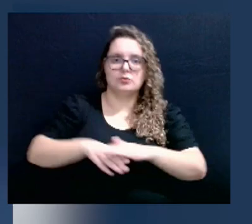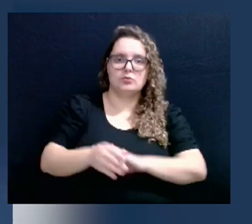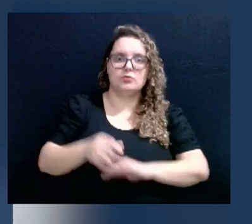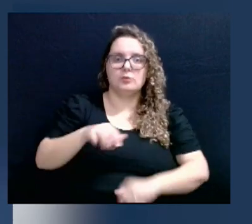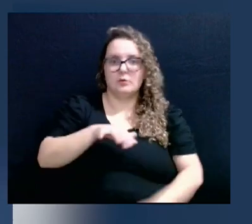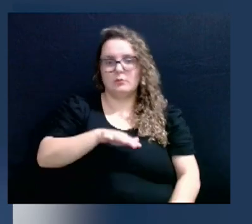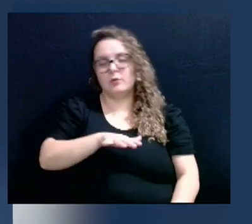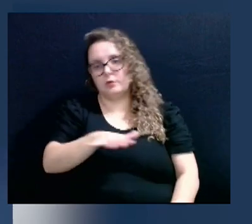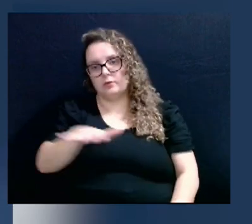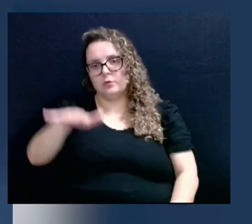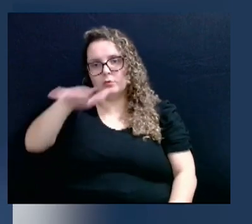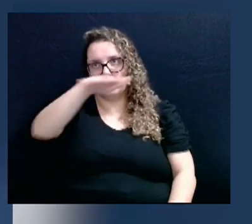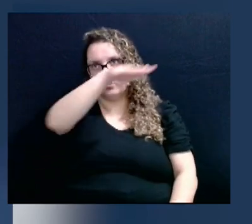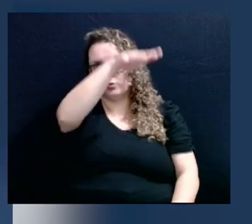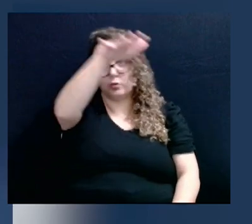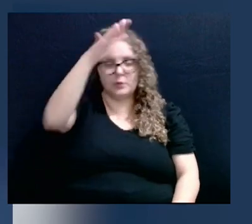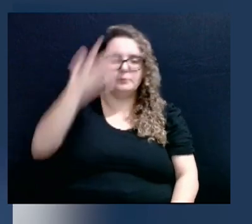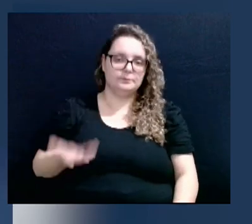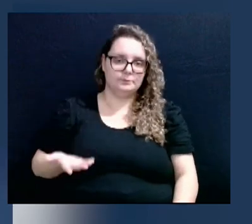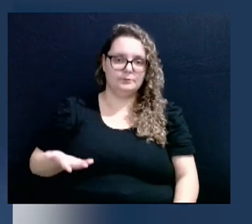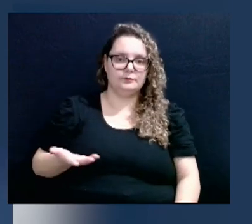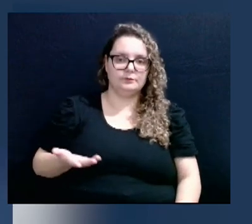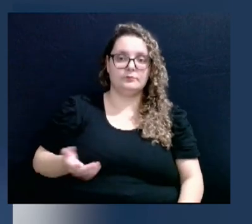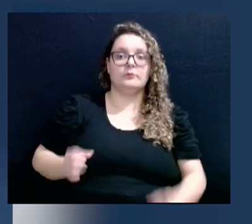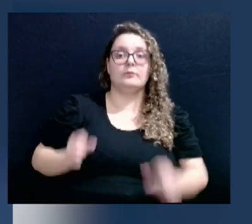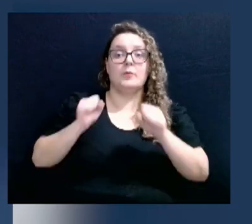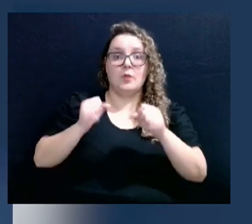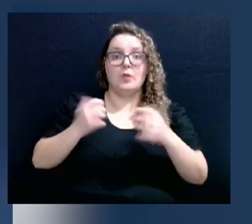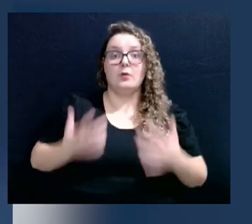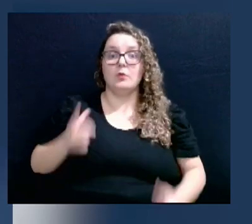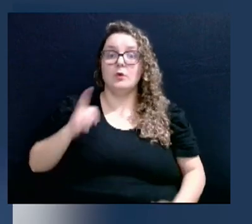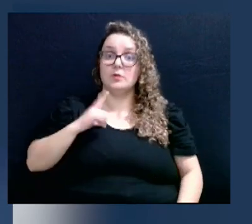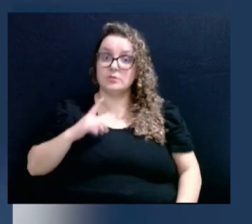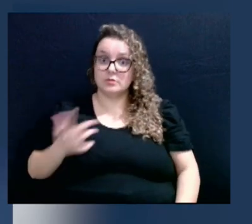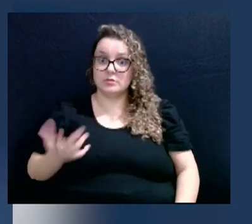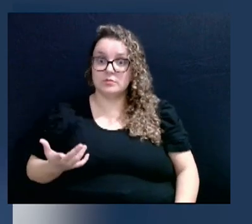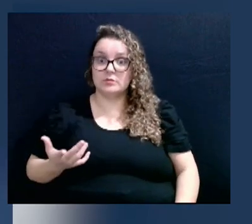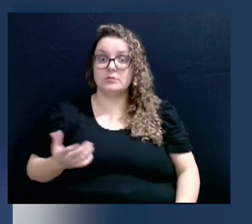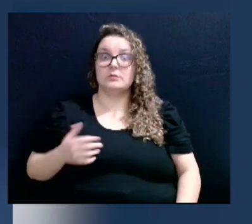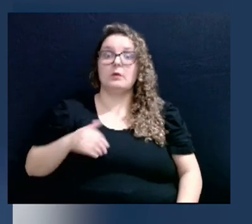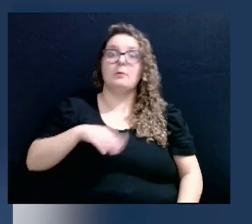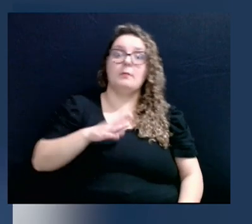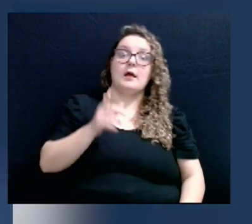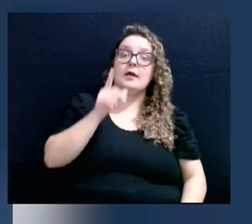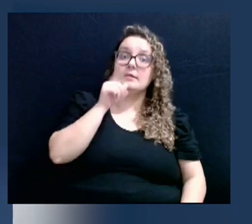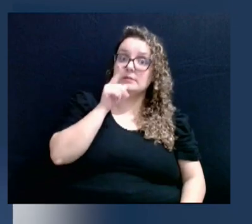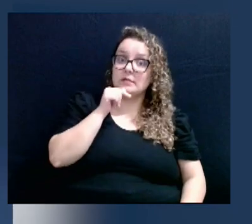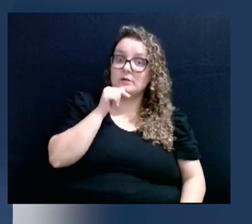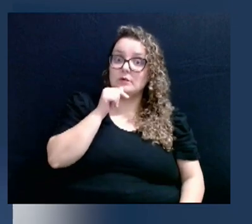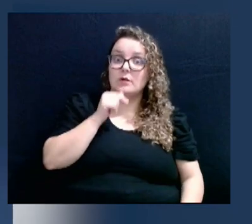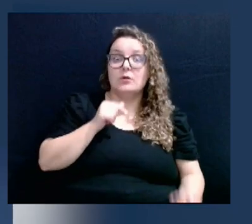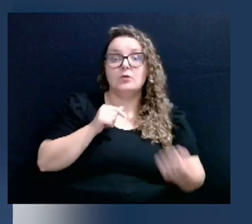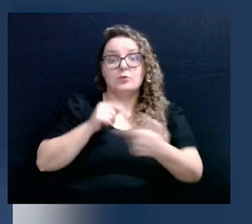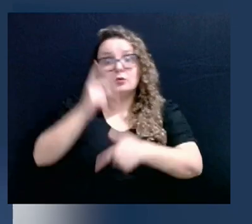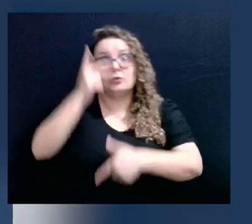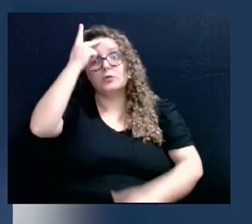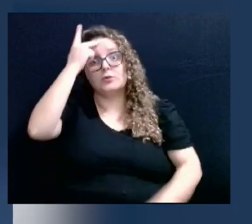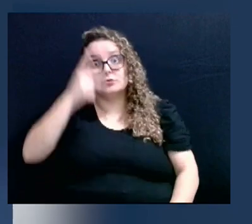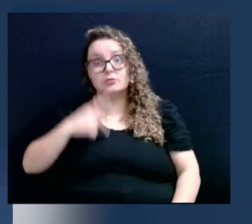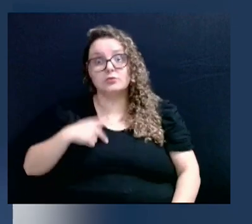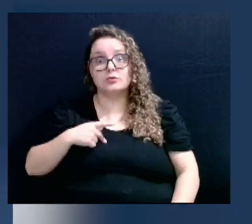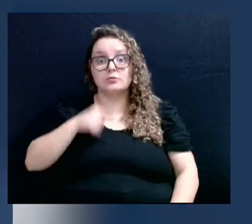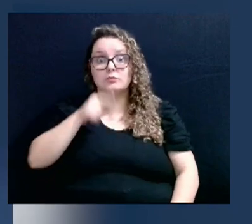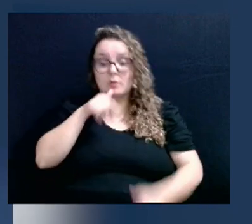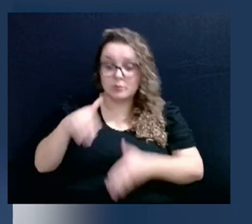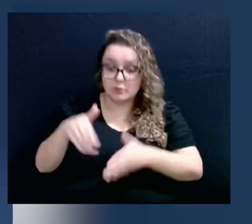rios, eles podem conter tanto ou até mais água do que os rios físicos, né? Então a